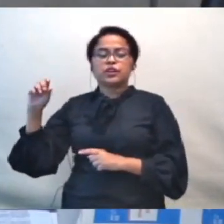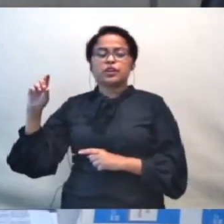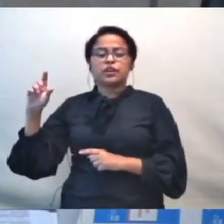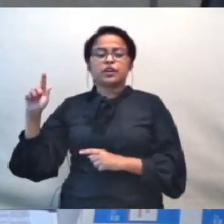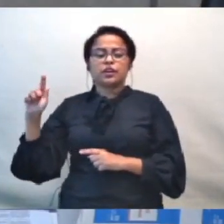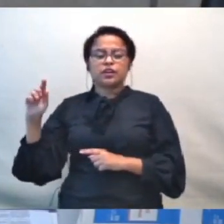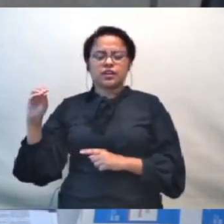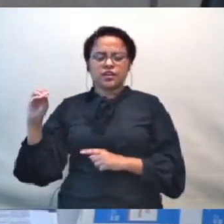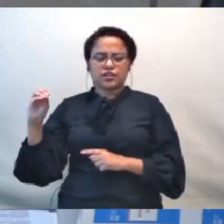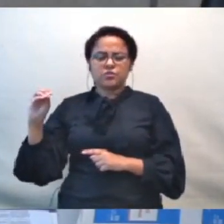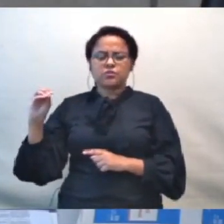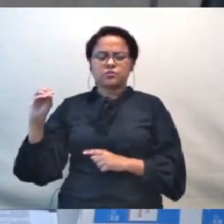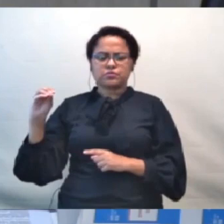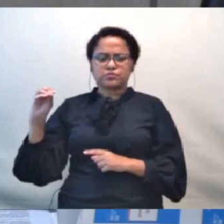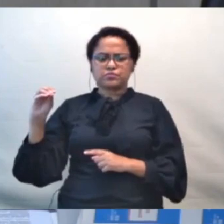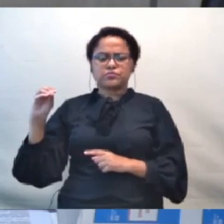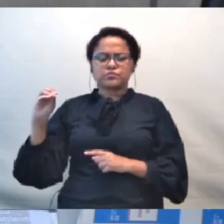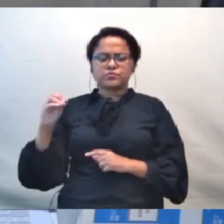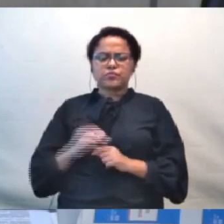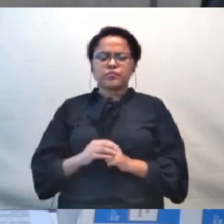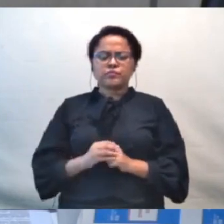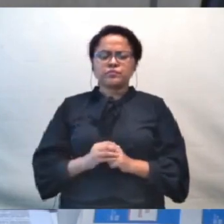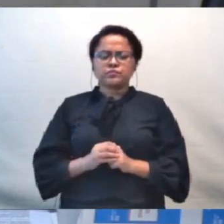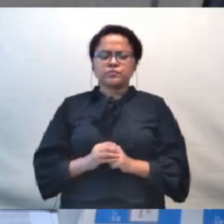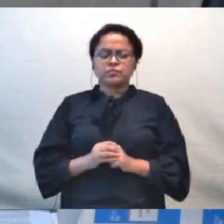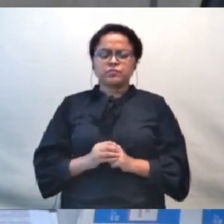de planejamento e gestão.